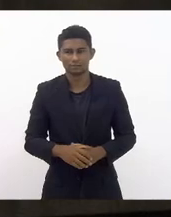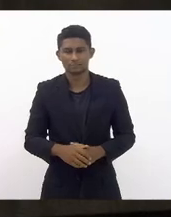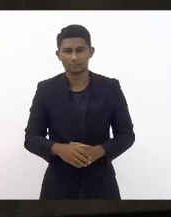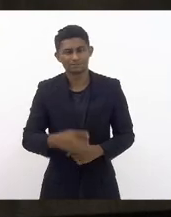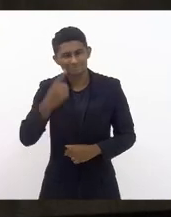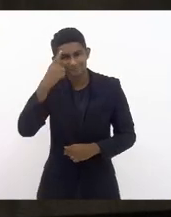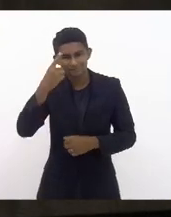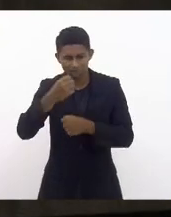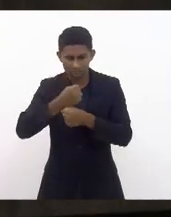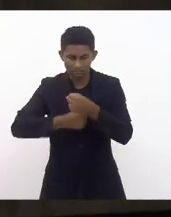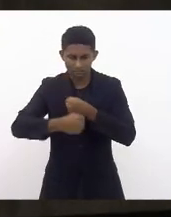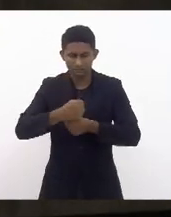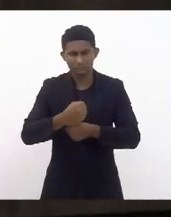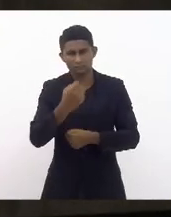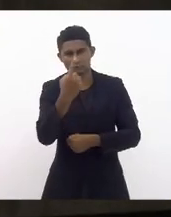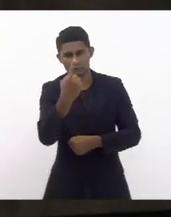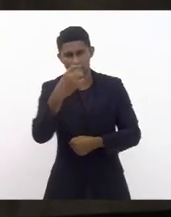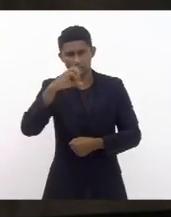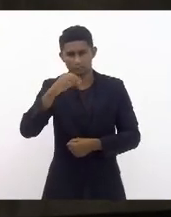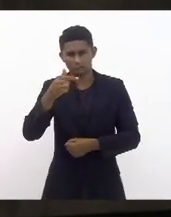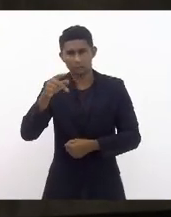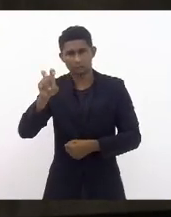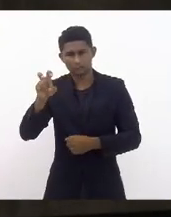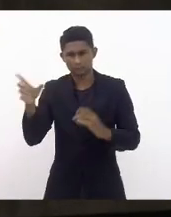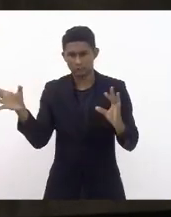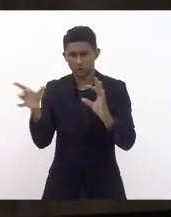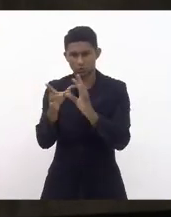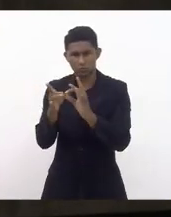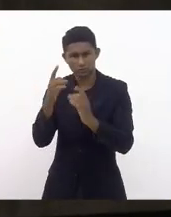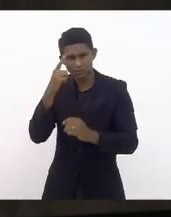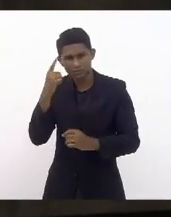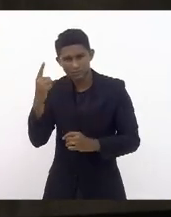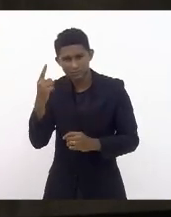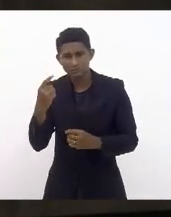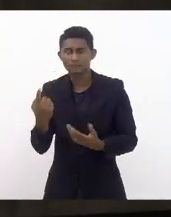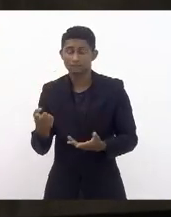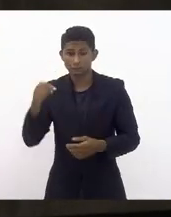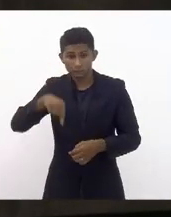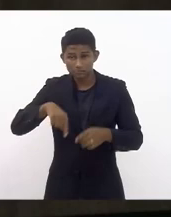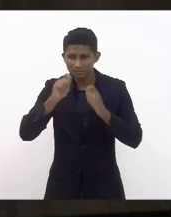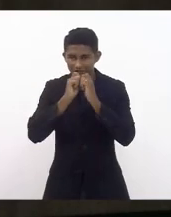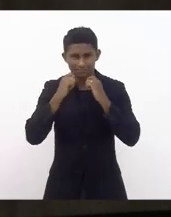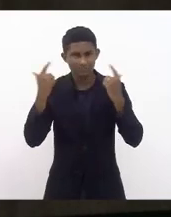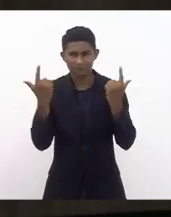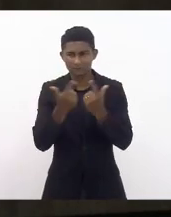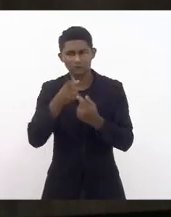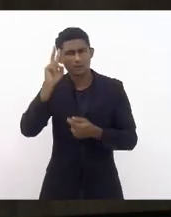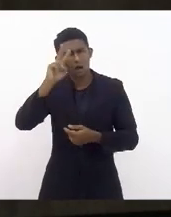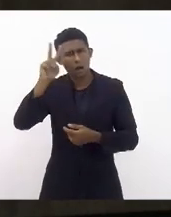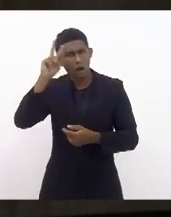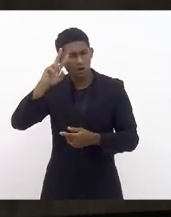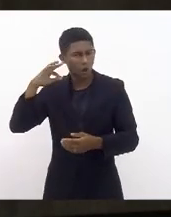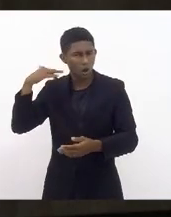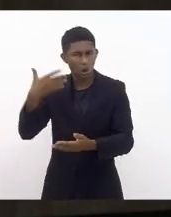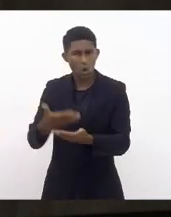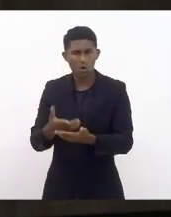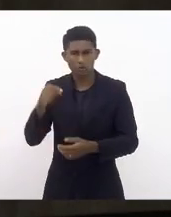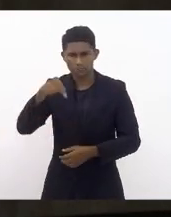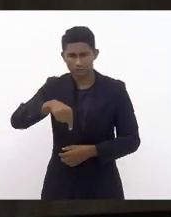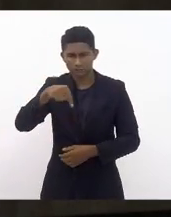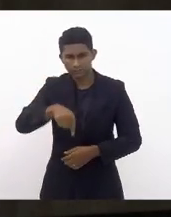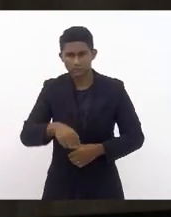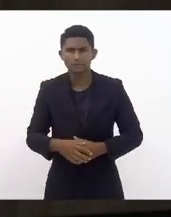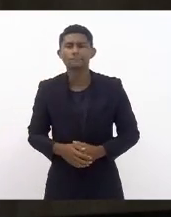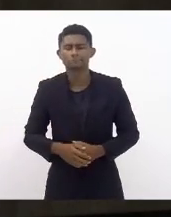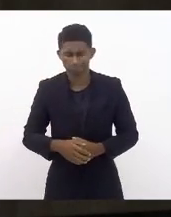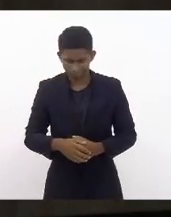em 1975, na história do Parlamento Estadual, na história da Assembleia Legislativa